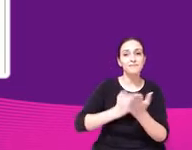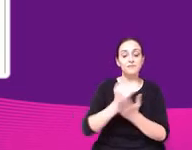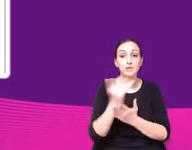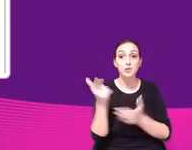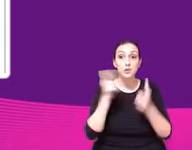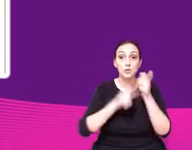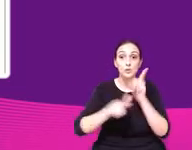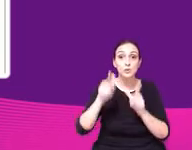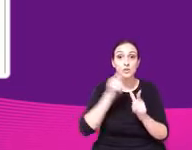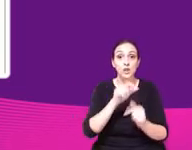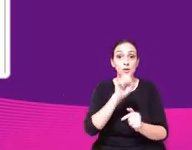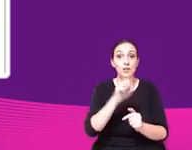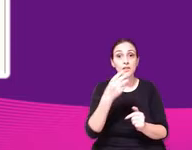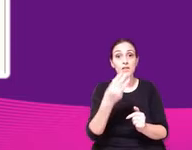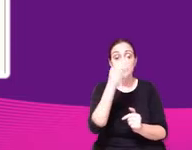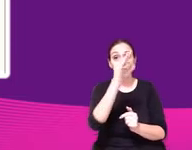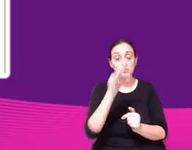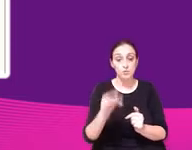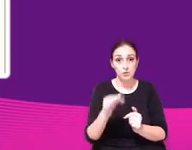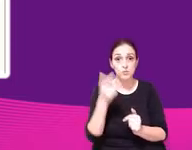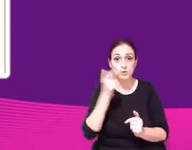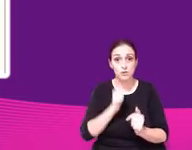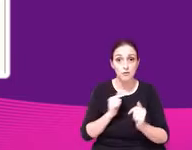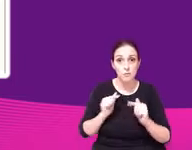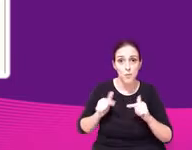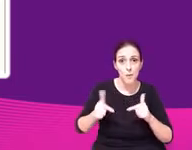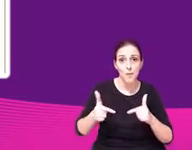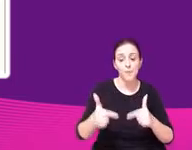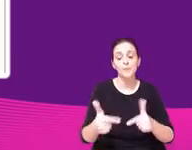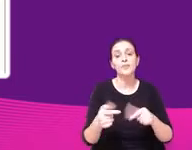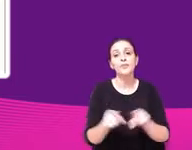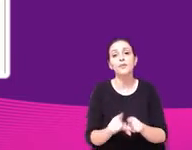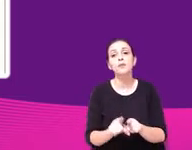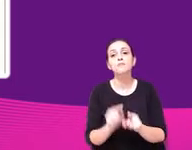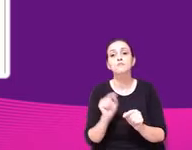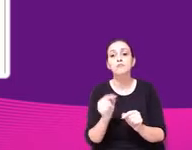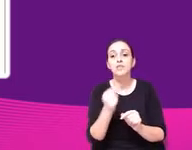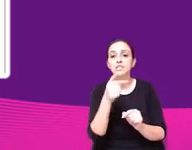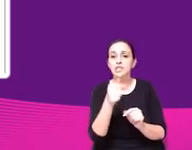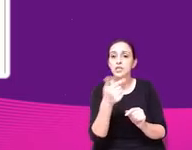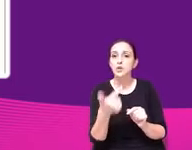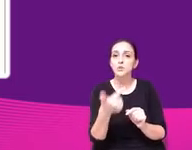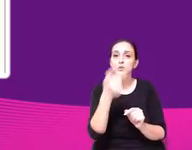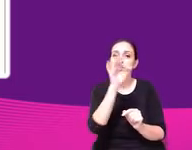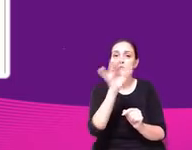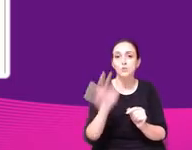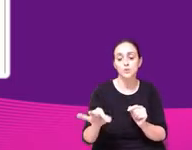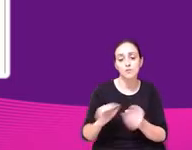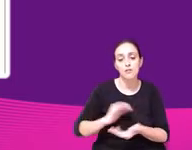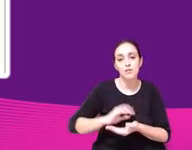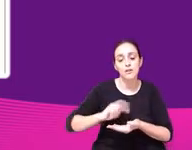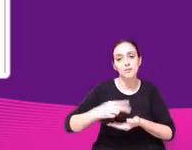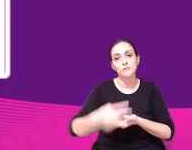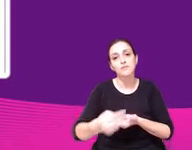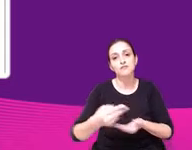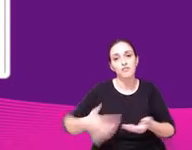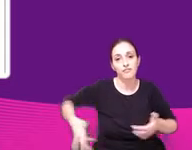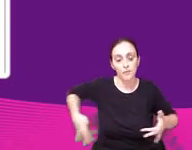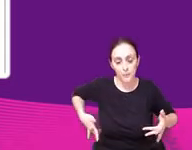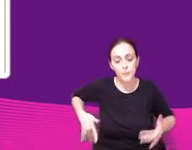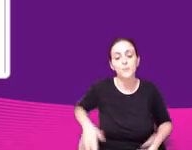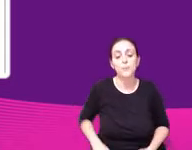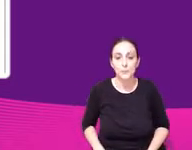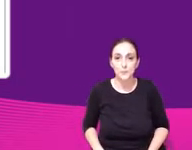ter 83% na doação e 72% no transplante renal.